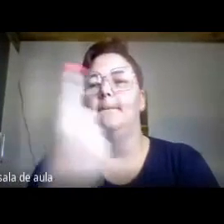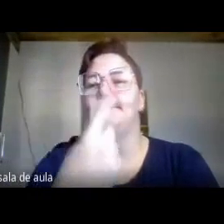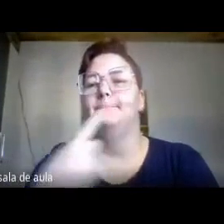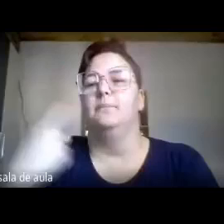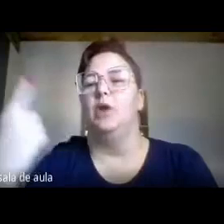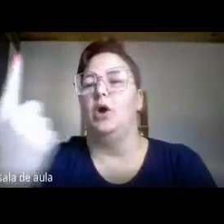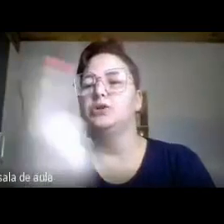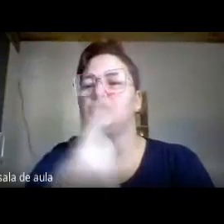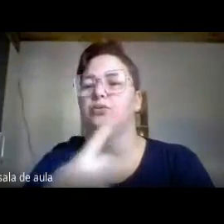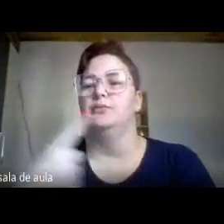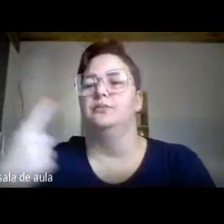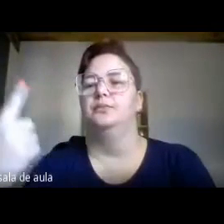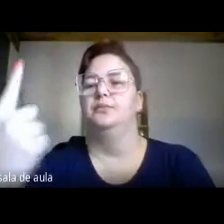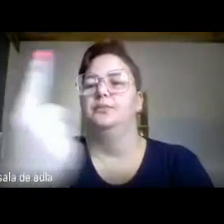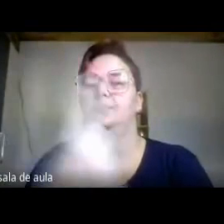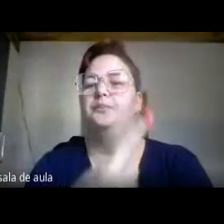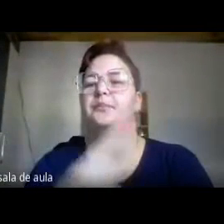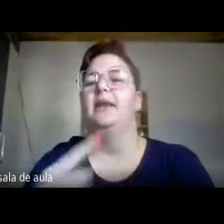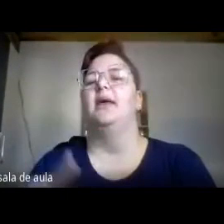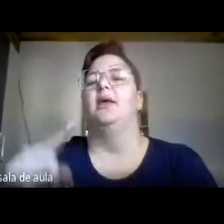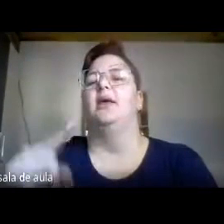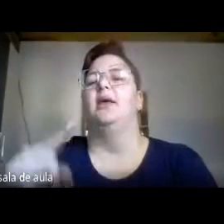ó, nosso.